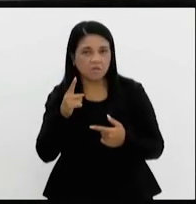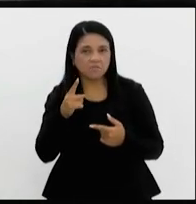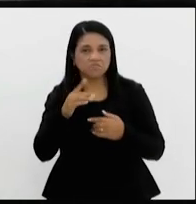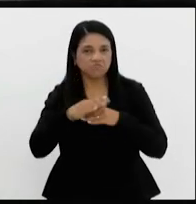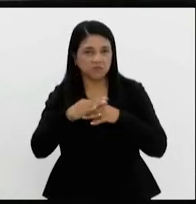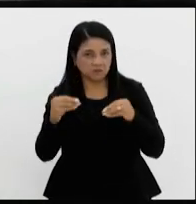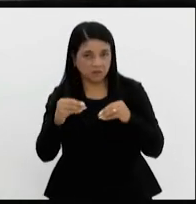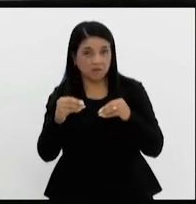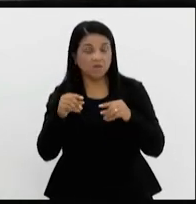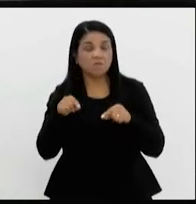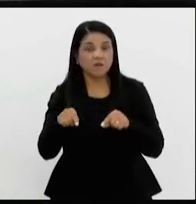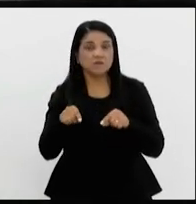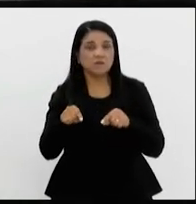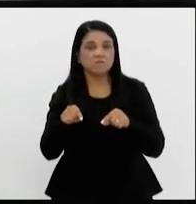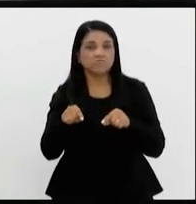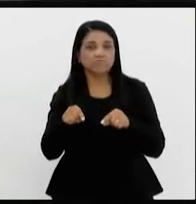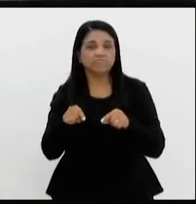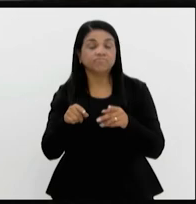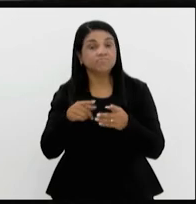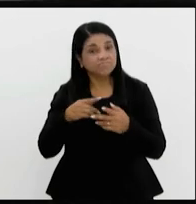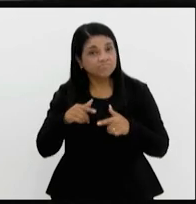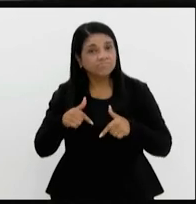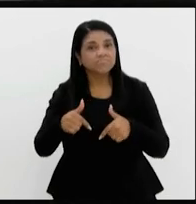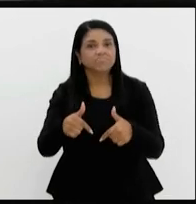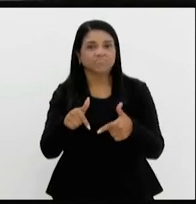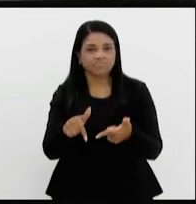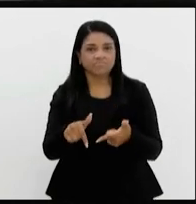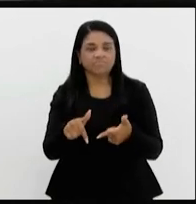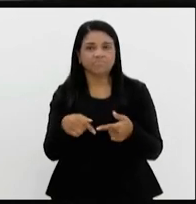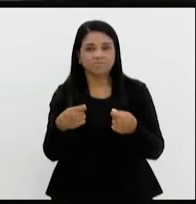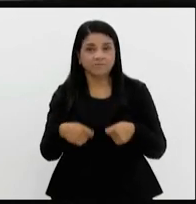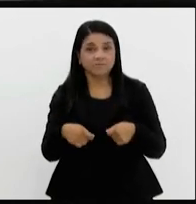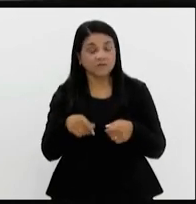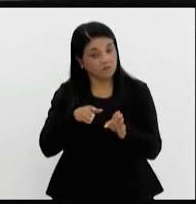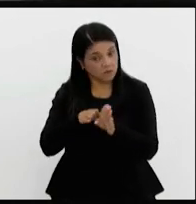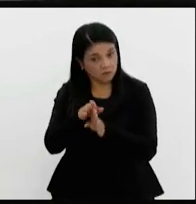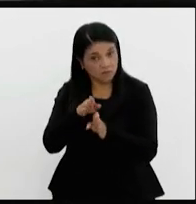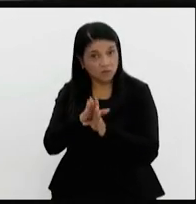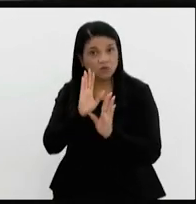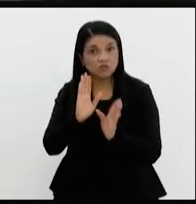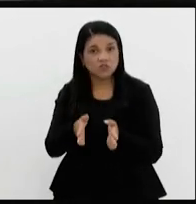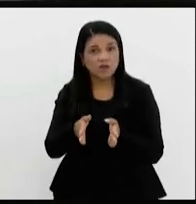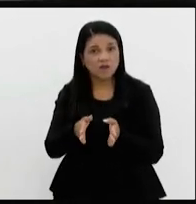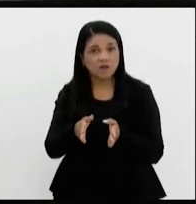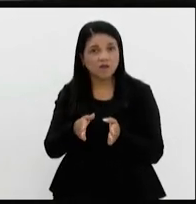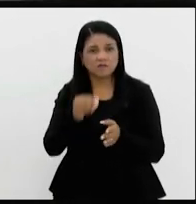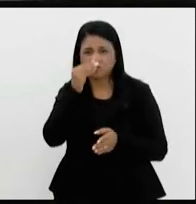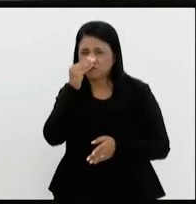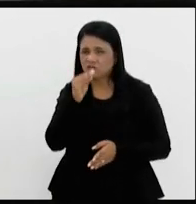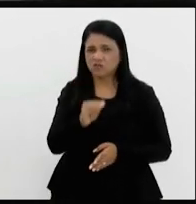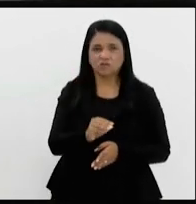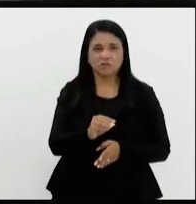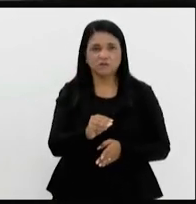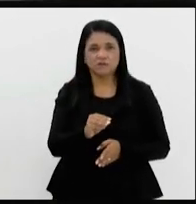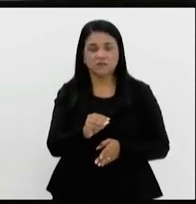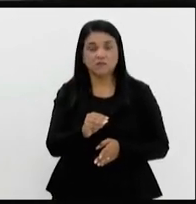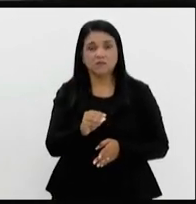atenuante. Por ser desinstruídos, não desprezeis o